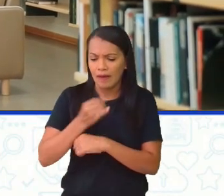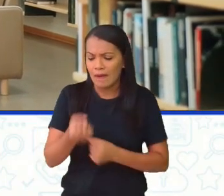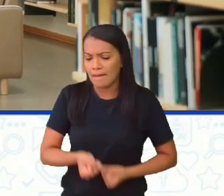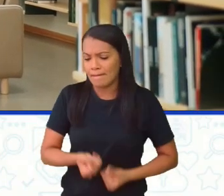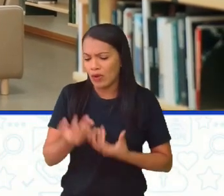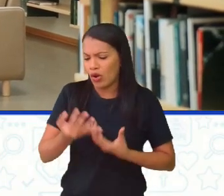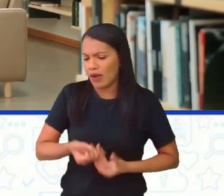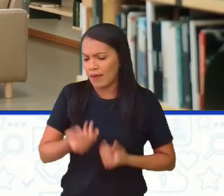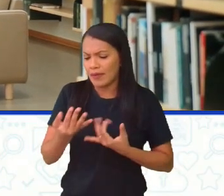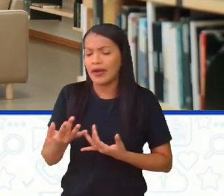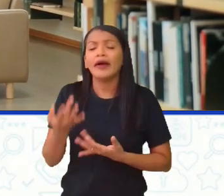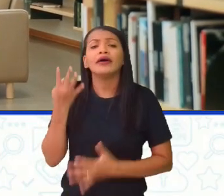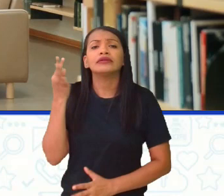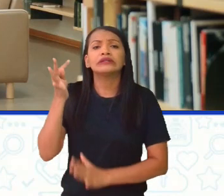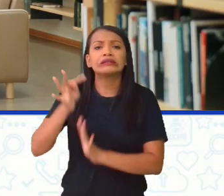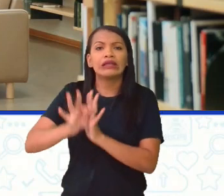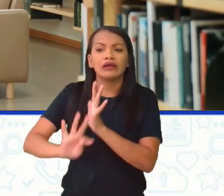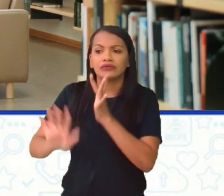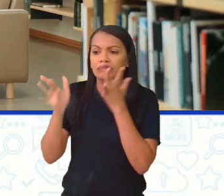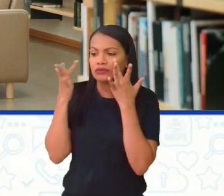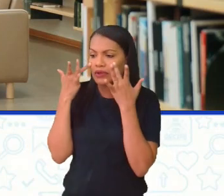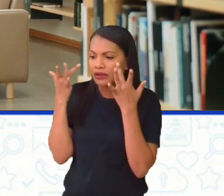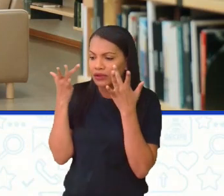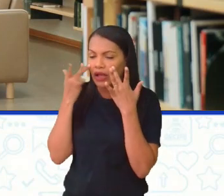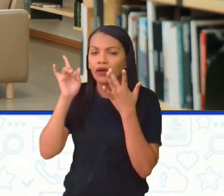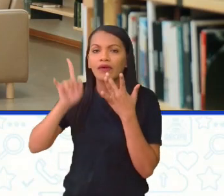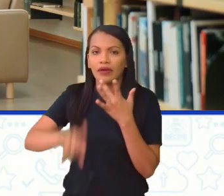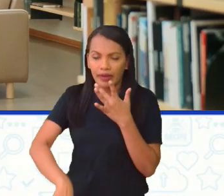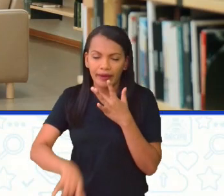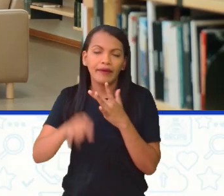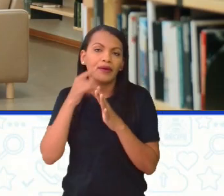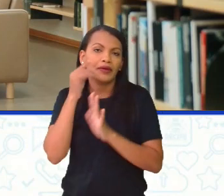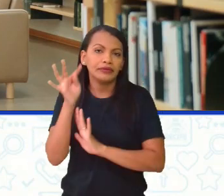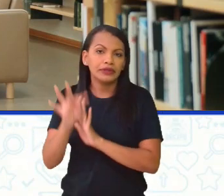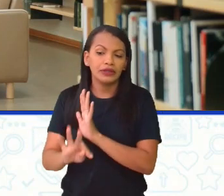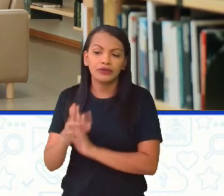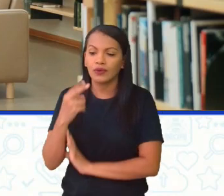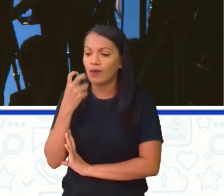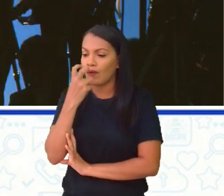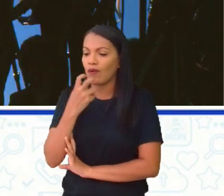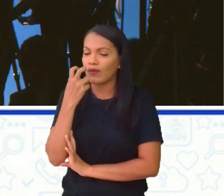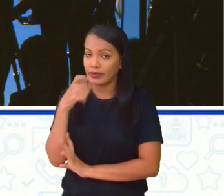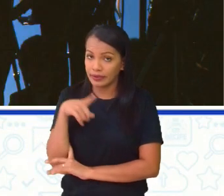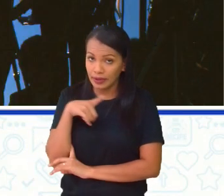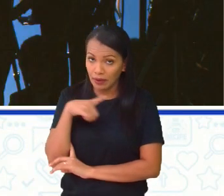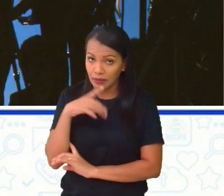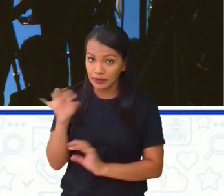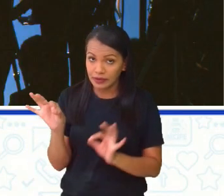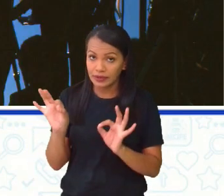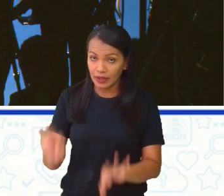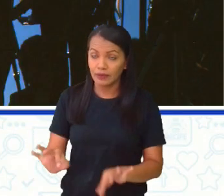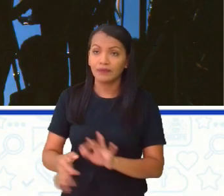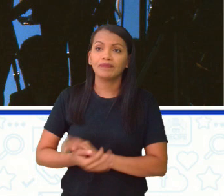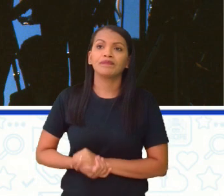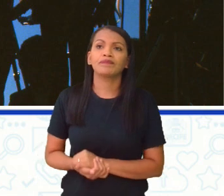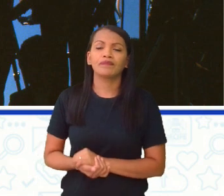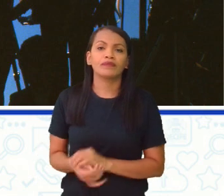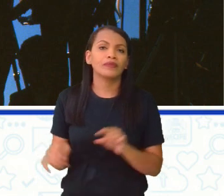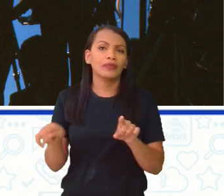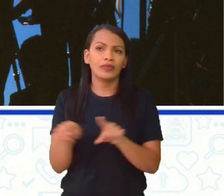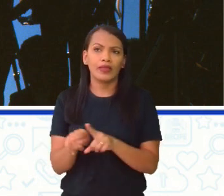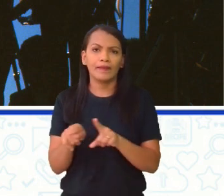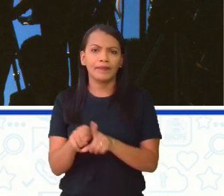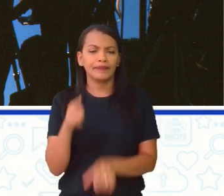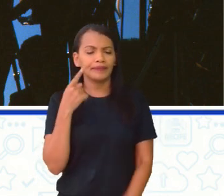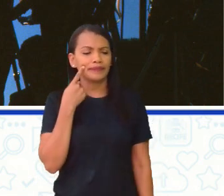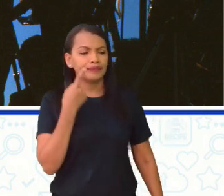dramático, não é? Esses são os gêneros orais que nós temos. Os da